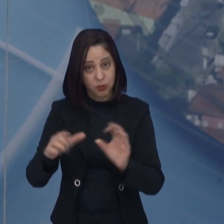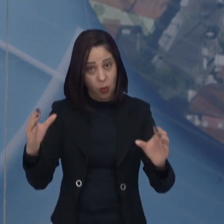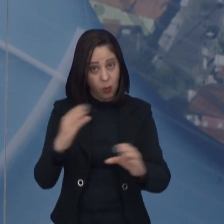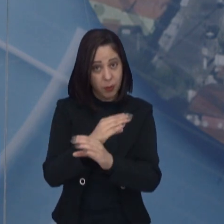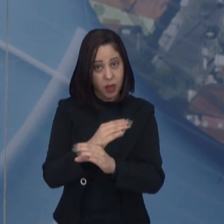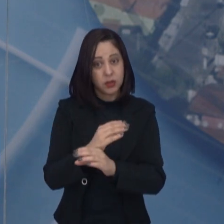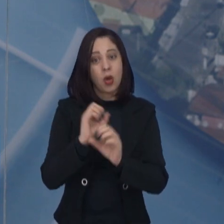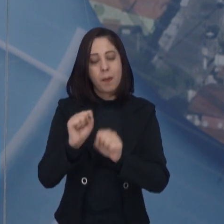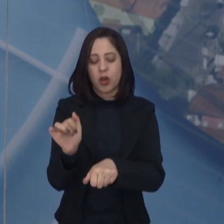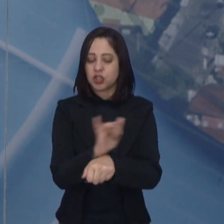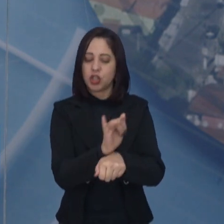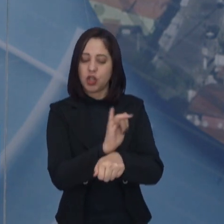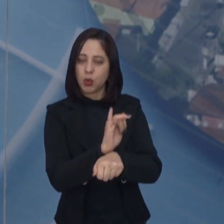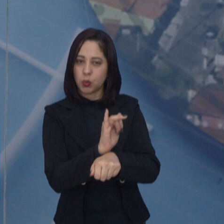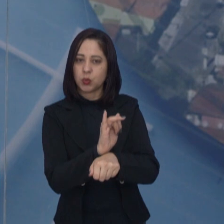só acessar o